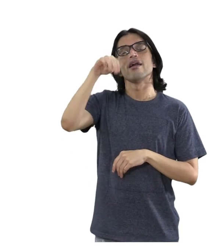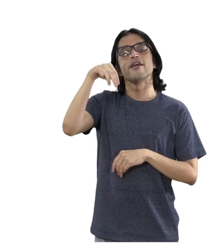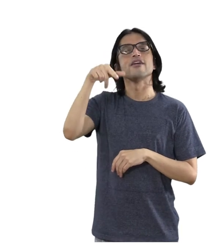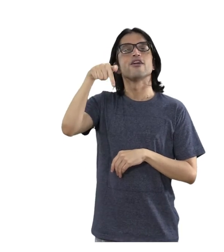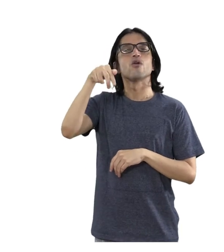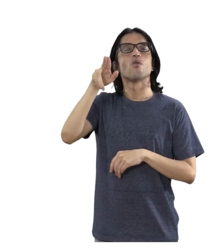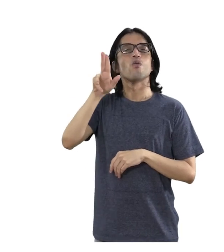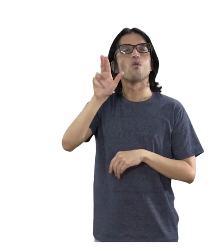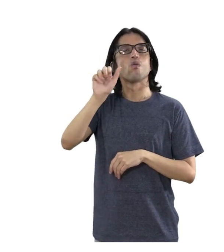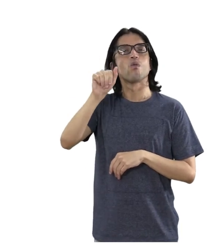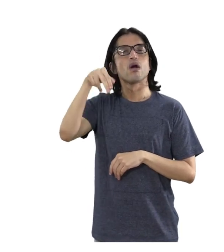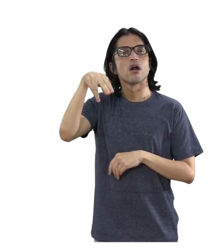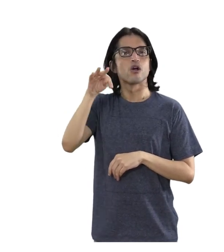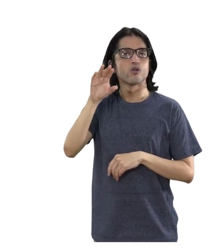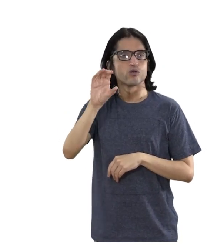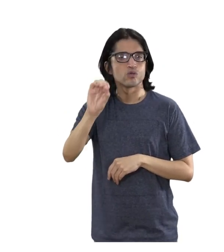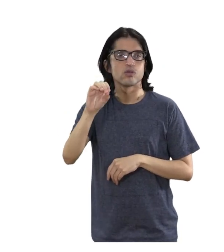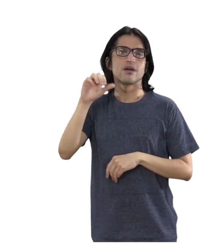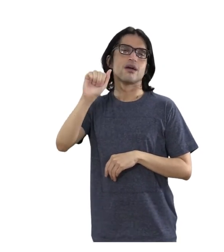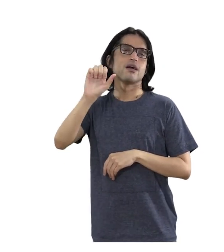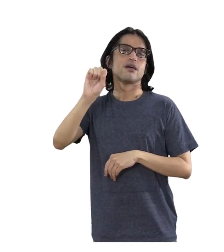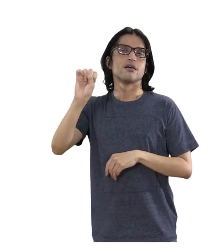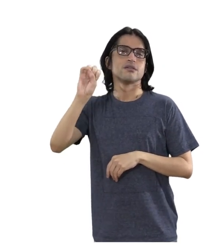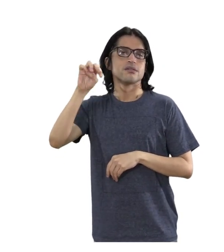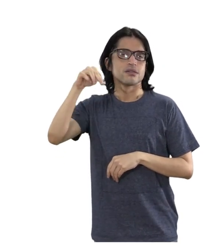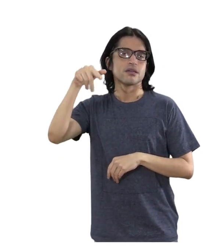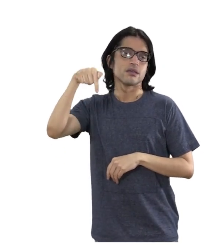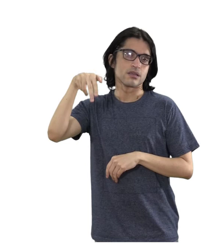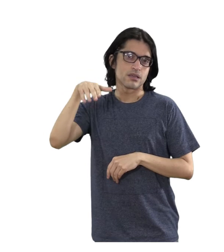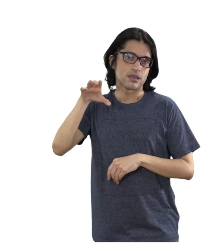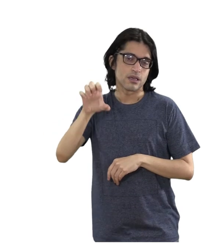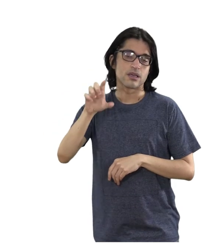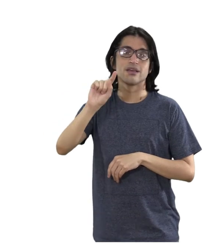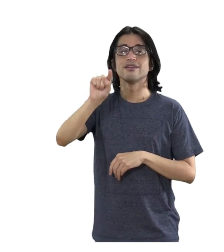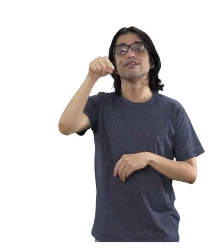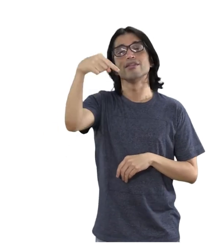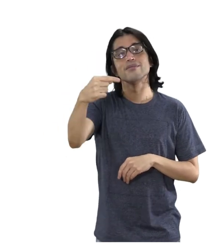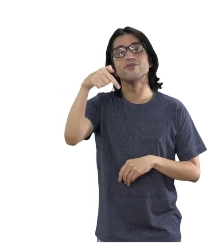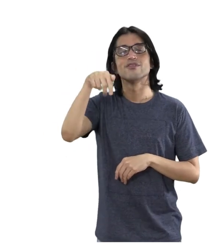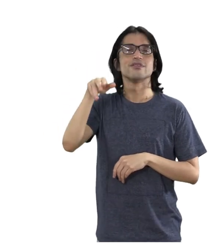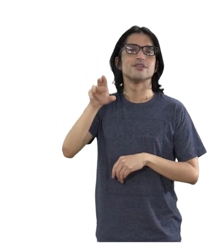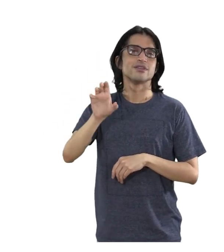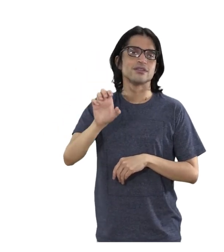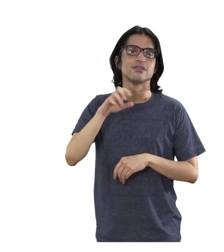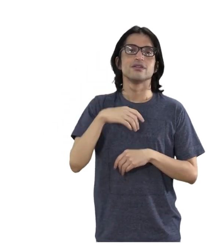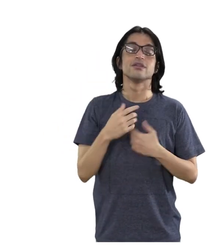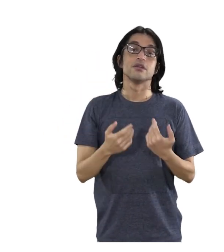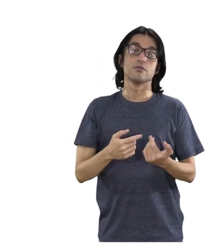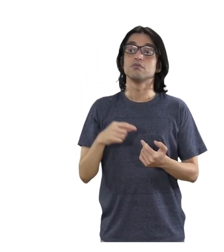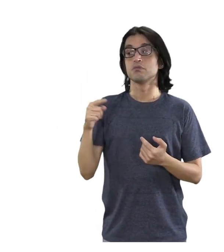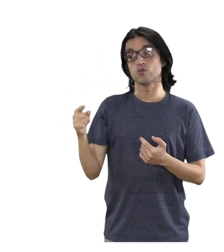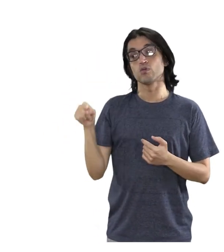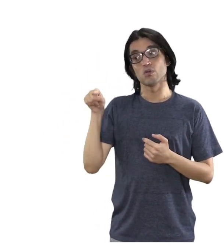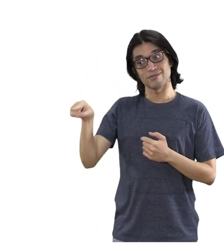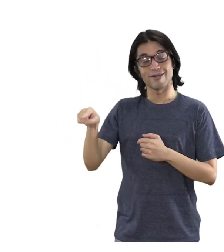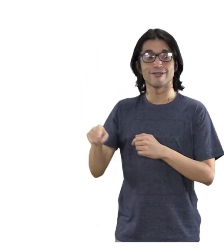desde que, sempre que, assim que, agora que, antes que, depois que, logo que. Enquanto